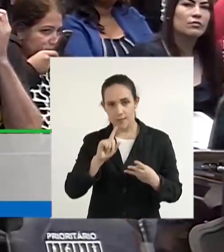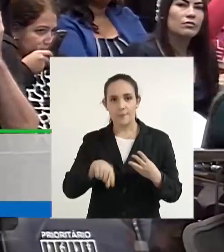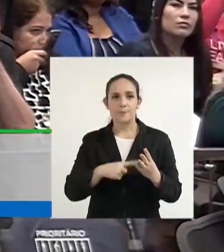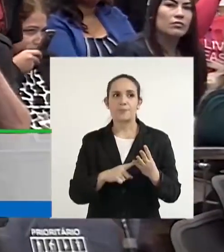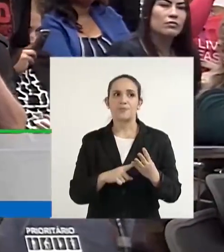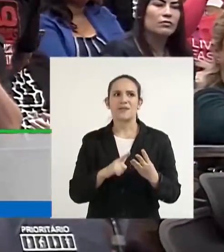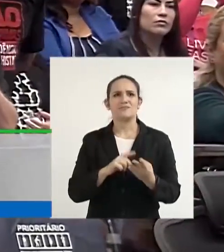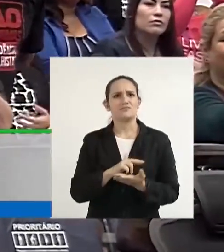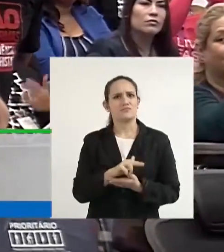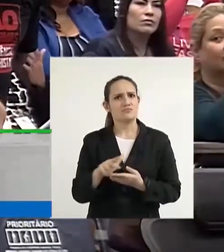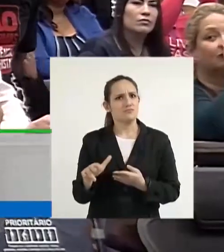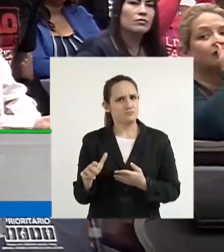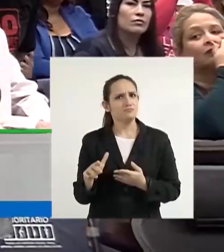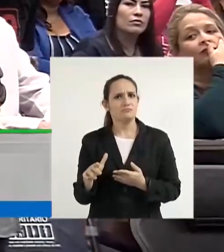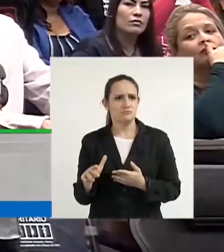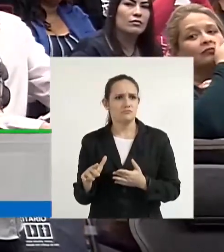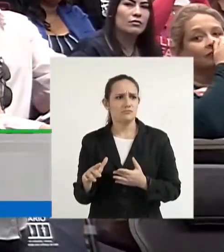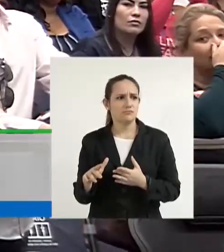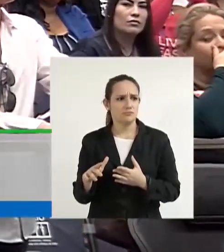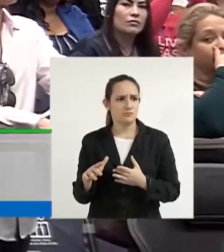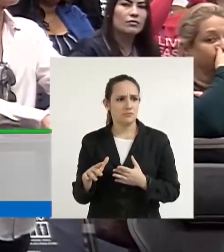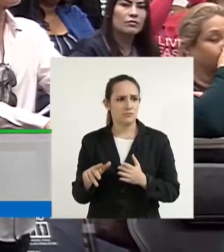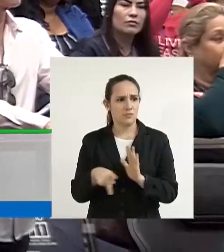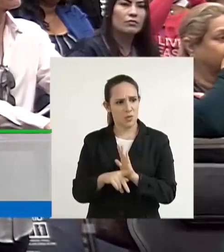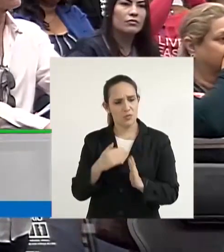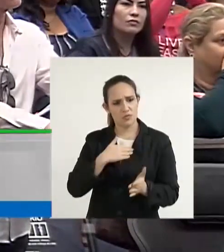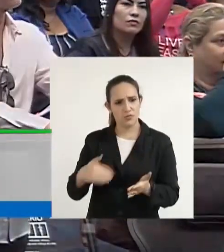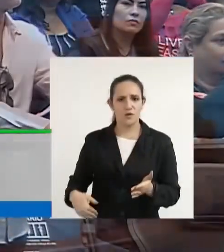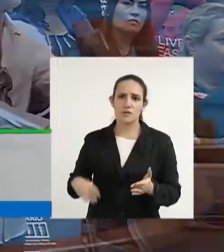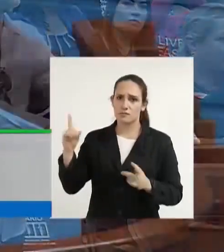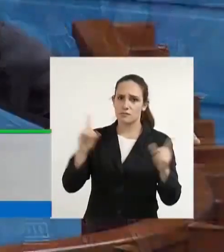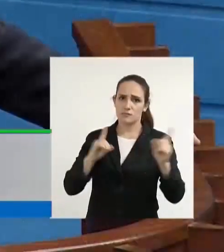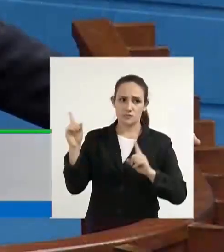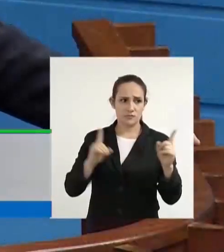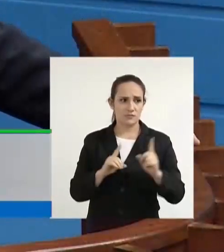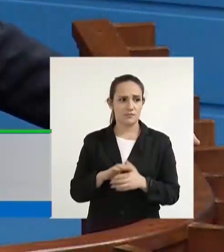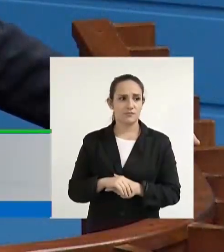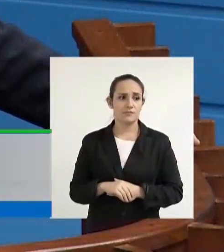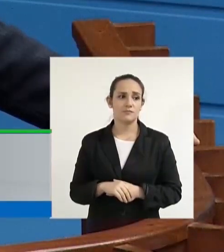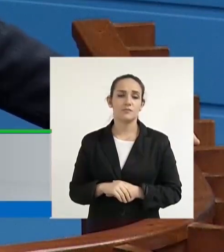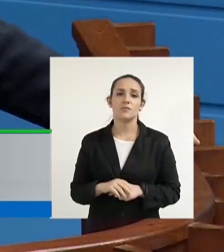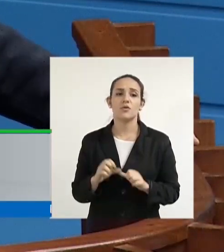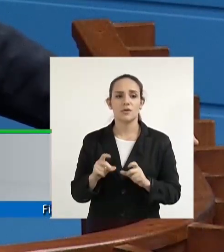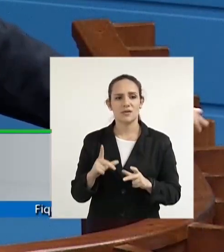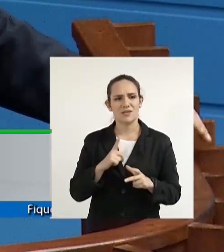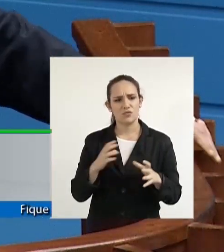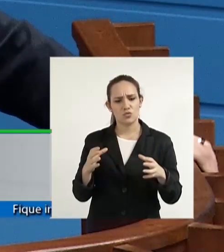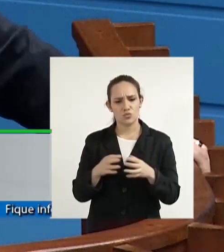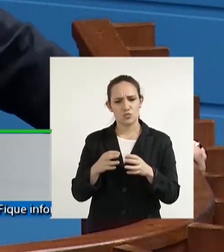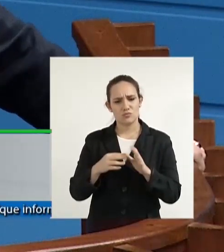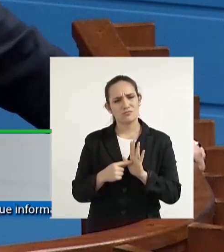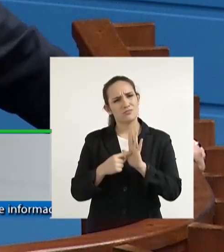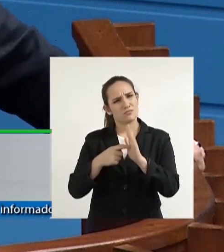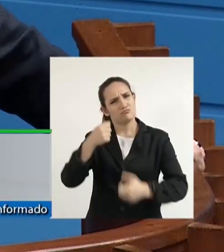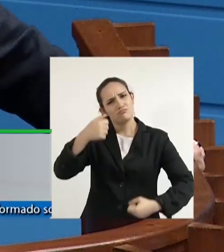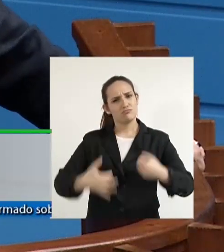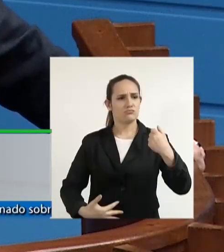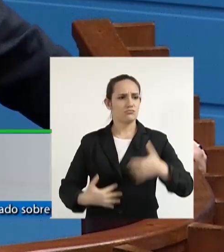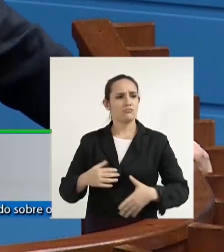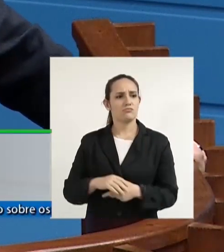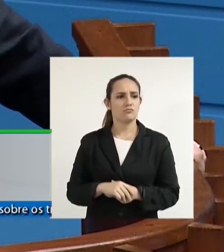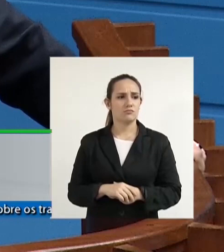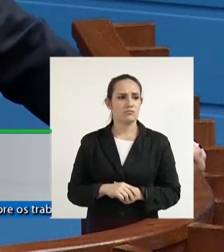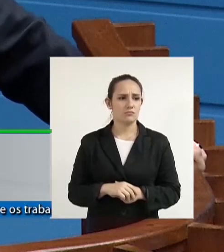outros servidores do governo do Estado, e nós tivemos lá uma exposição